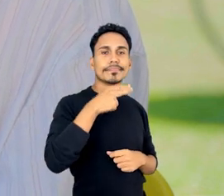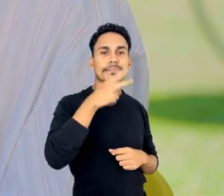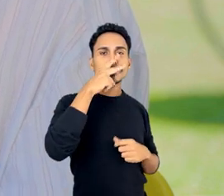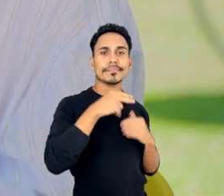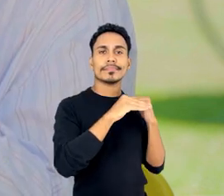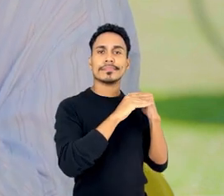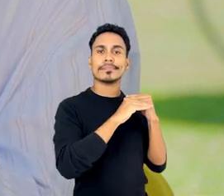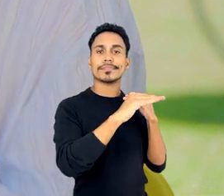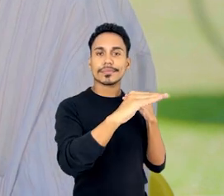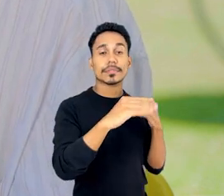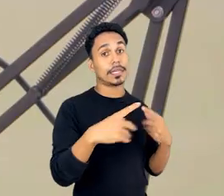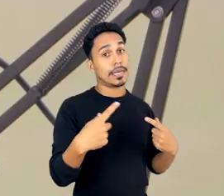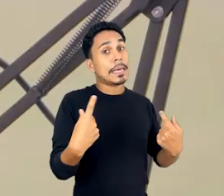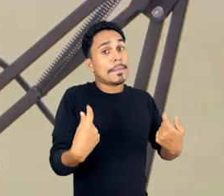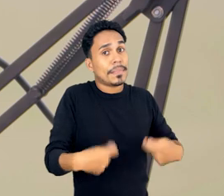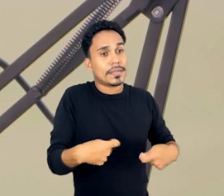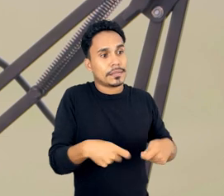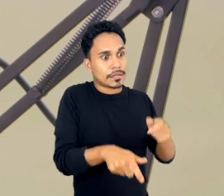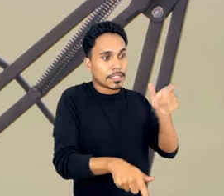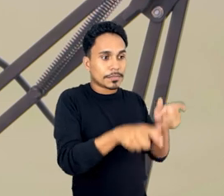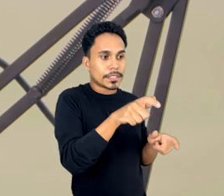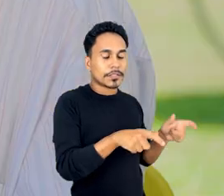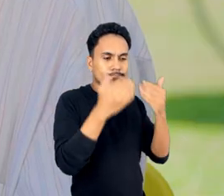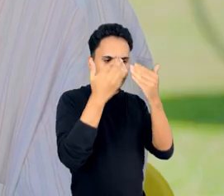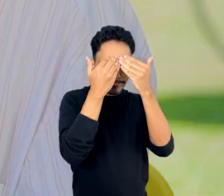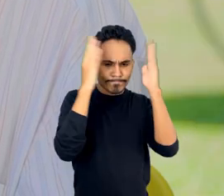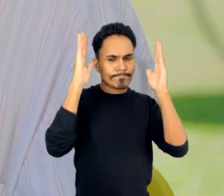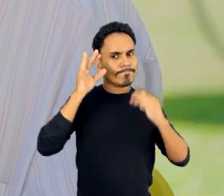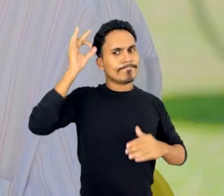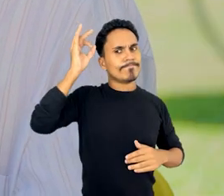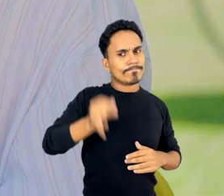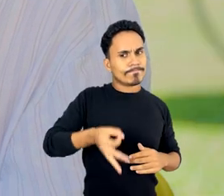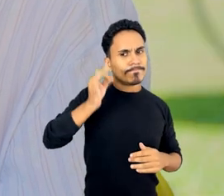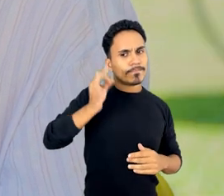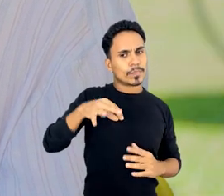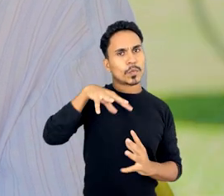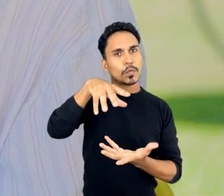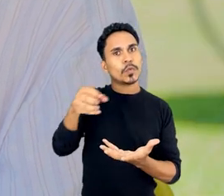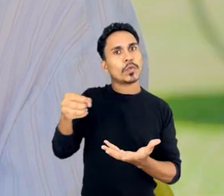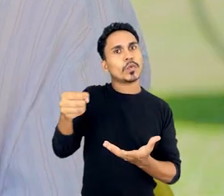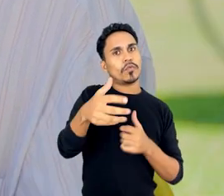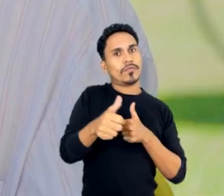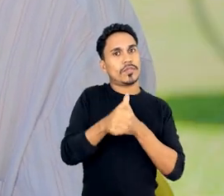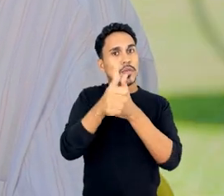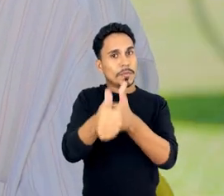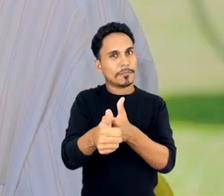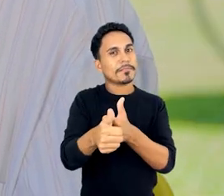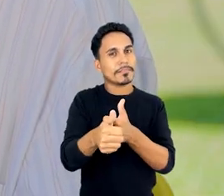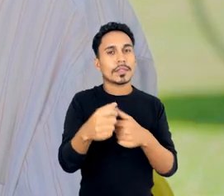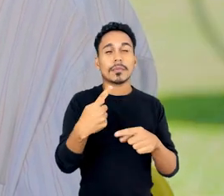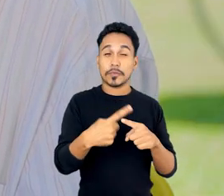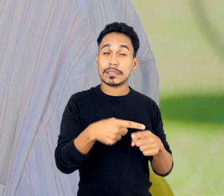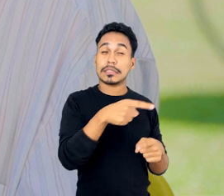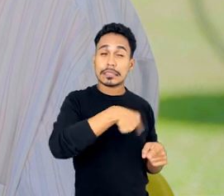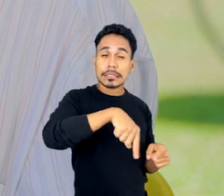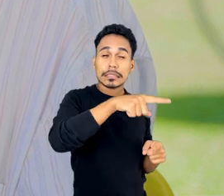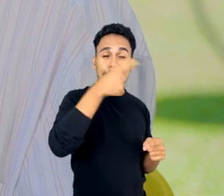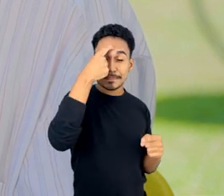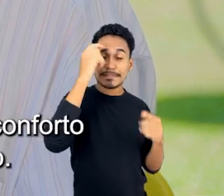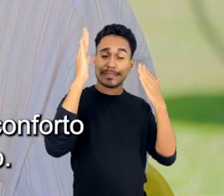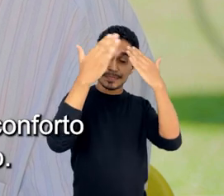se as cabeças né Se as pessoas realmente não assimilarem e quiserem porque a resistência também é